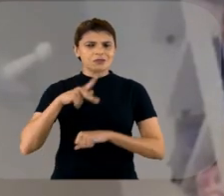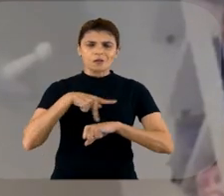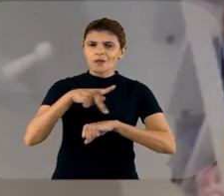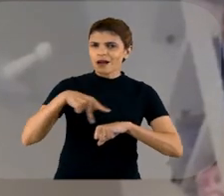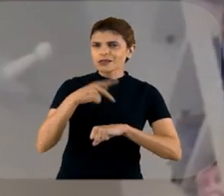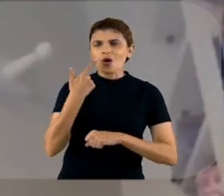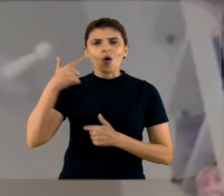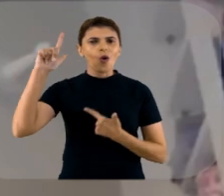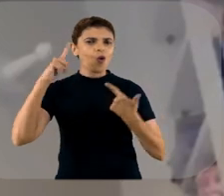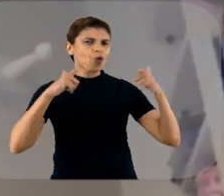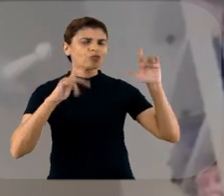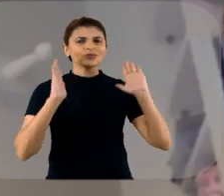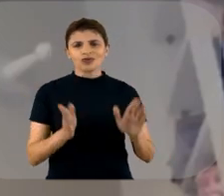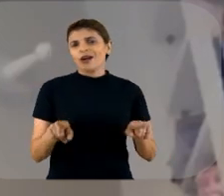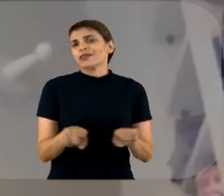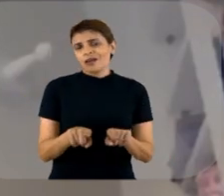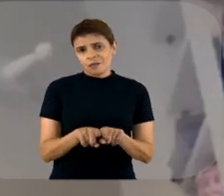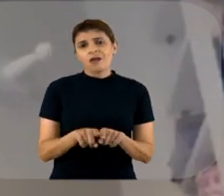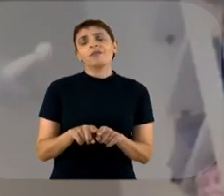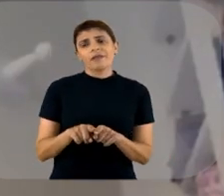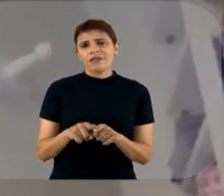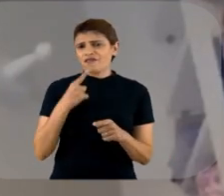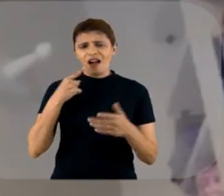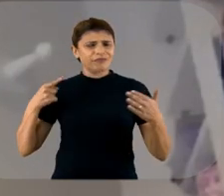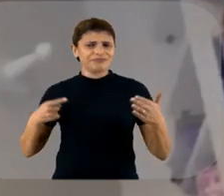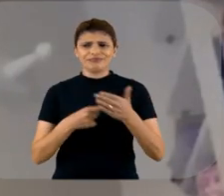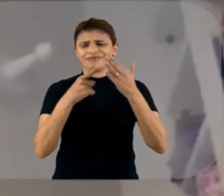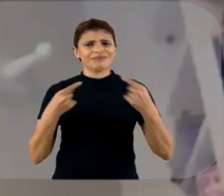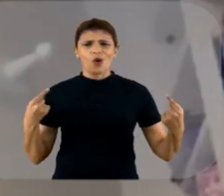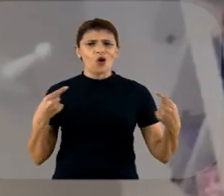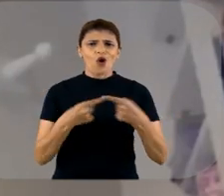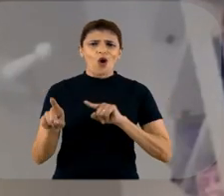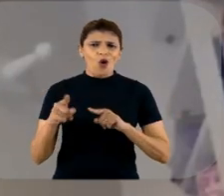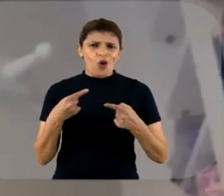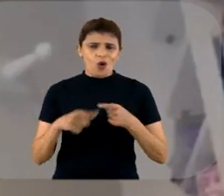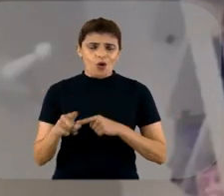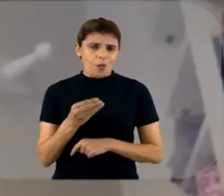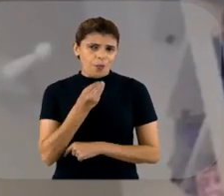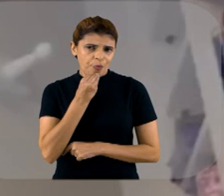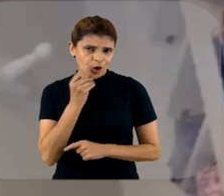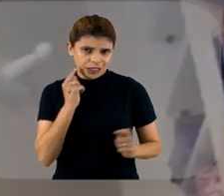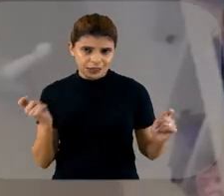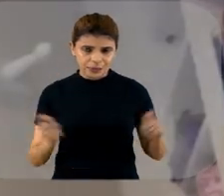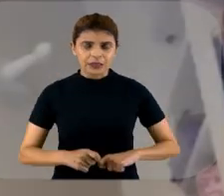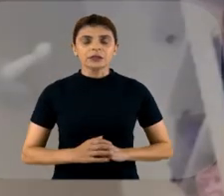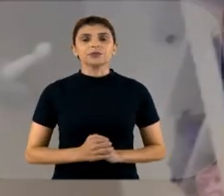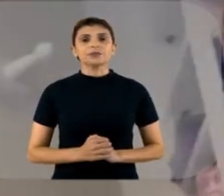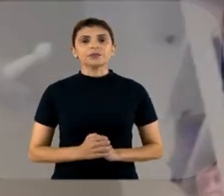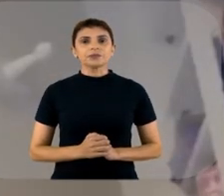envolvidos eh eh eh contestam né Essa essa possibilidade